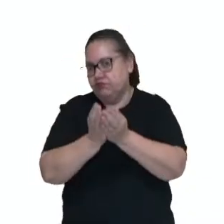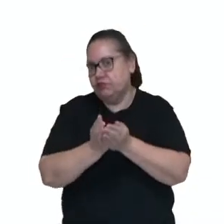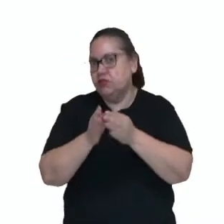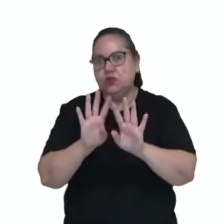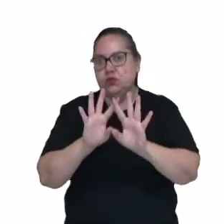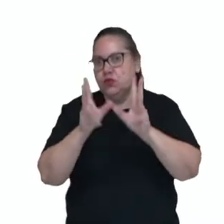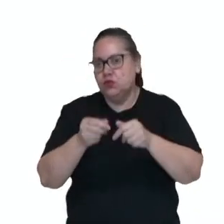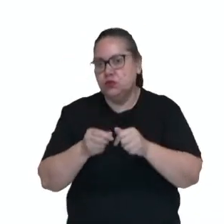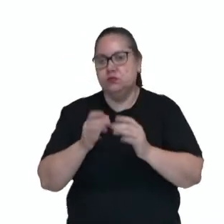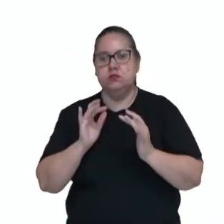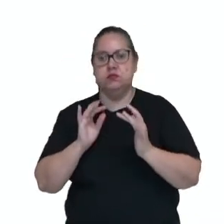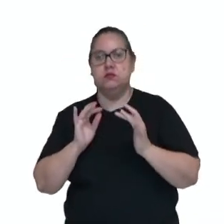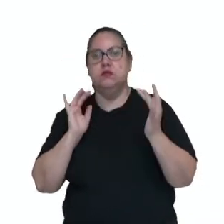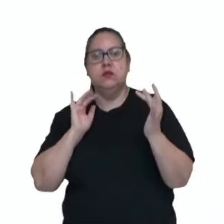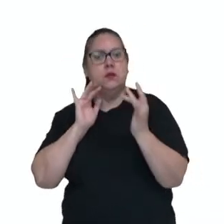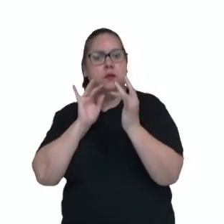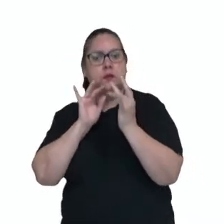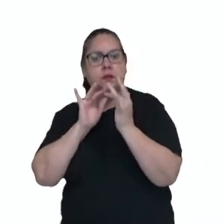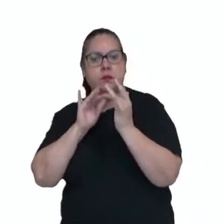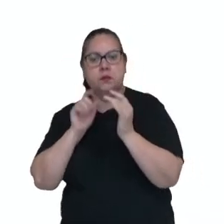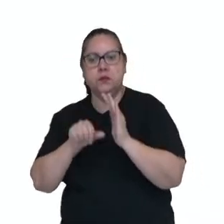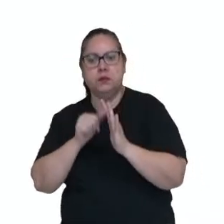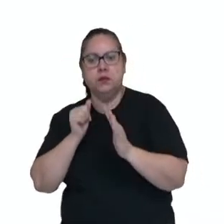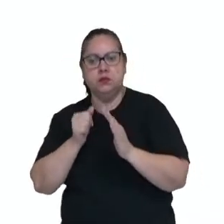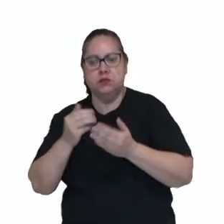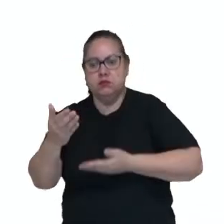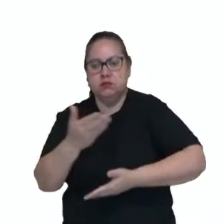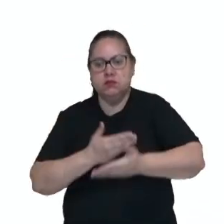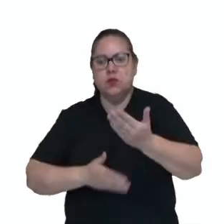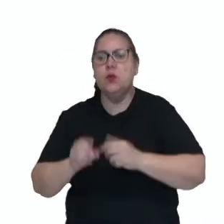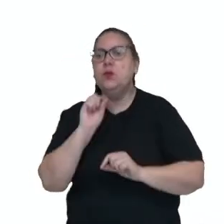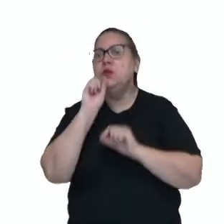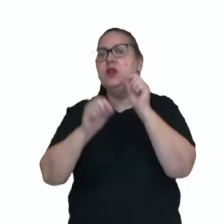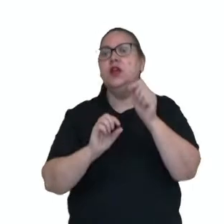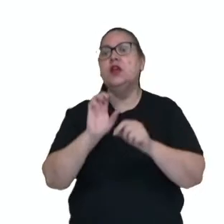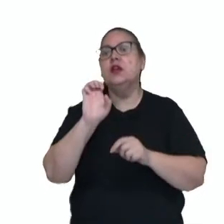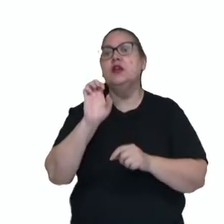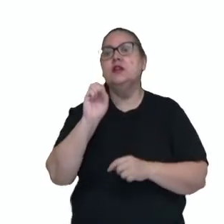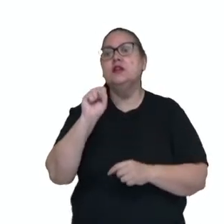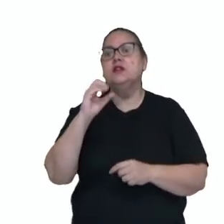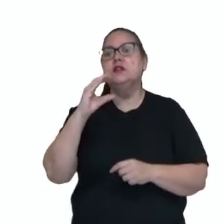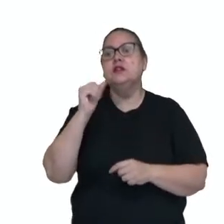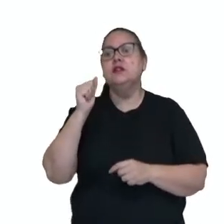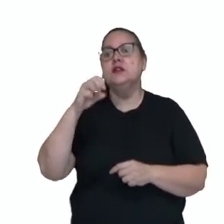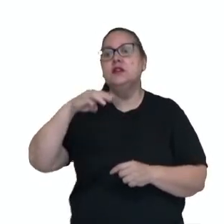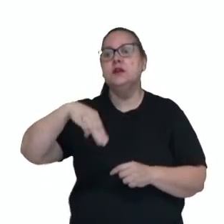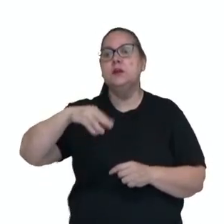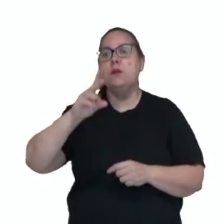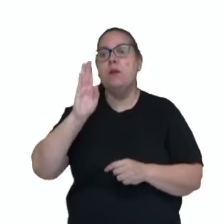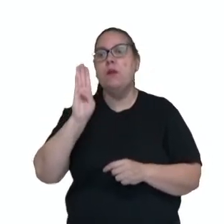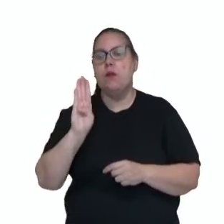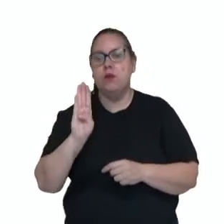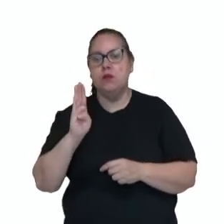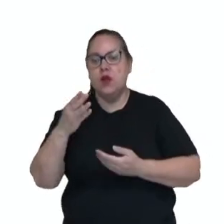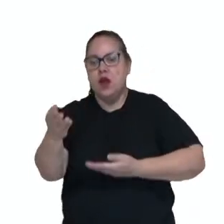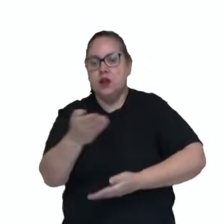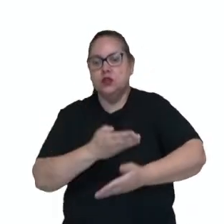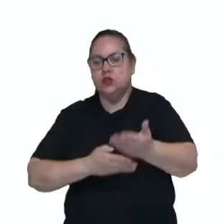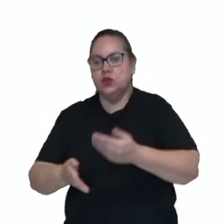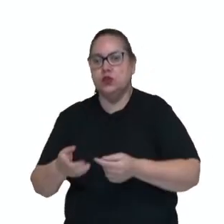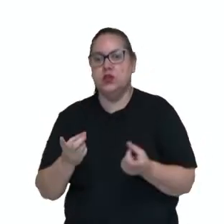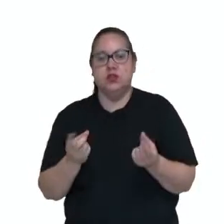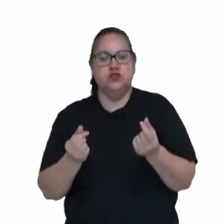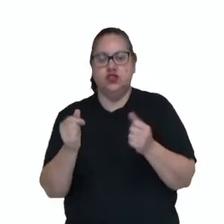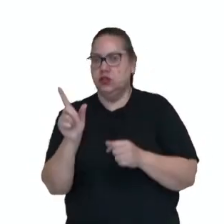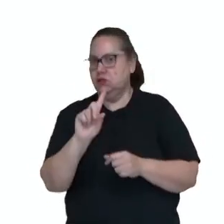escambo, foi o primeiro contato entre os indígenas e os portugueses. O que é um escambo? É quando a troca de bens sem uso de dinheiro. Os indígenas foram usar como mão